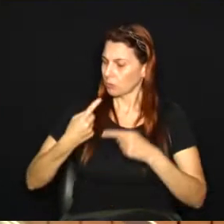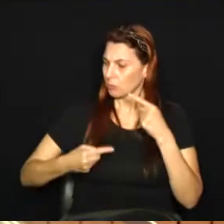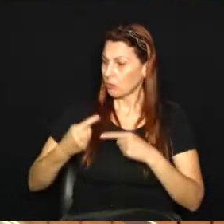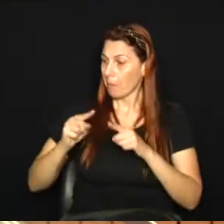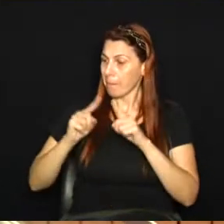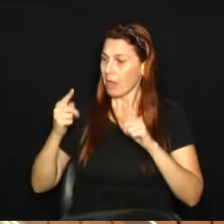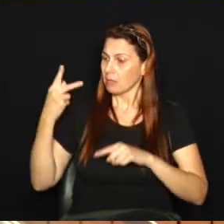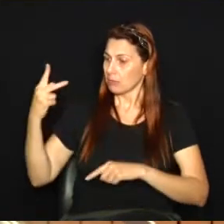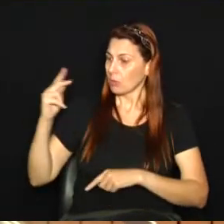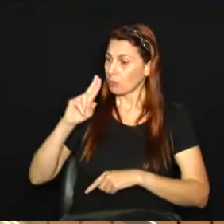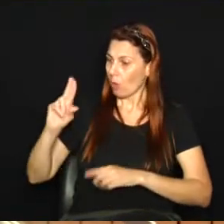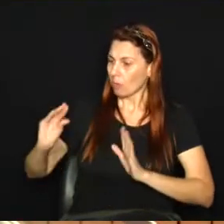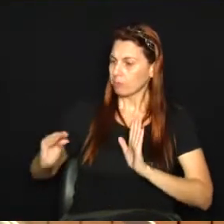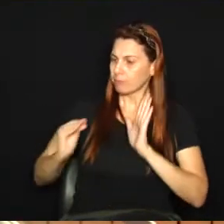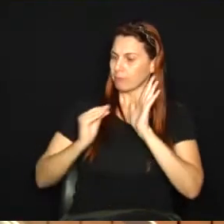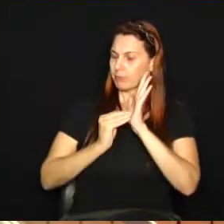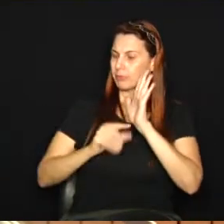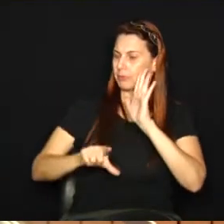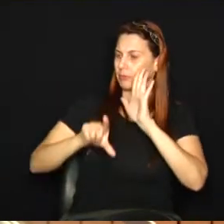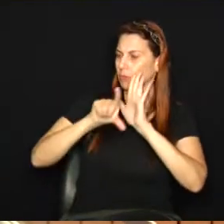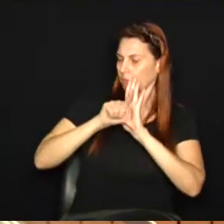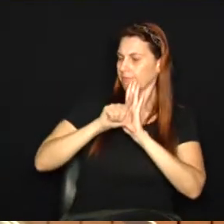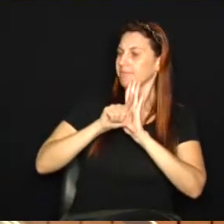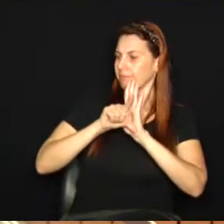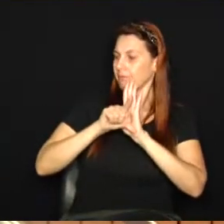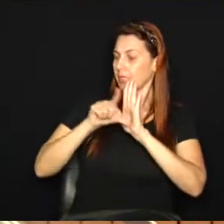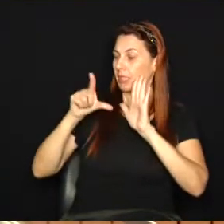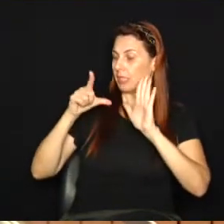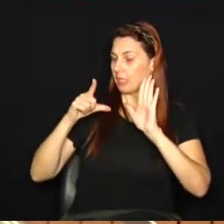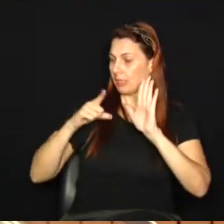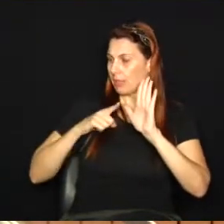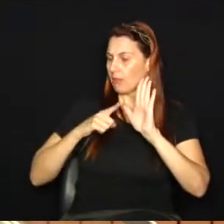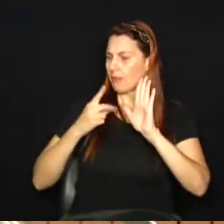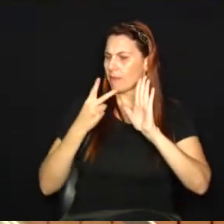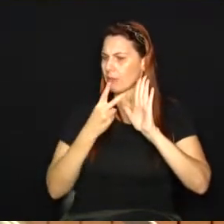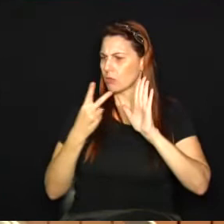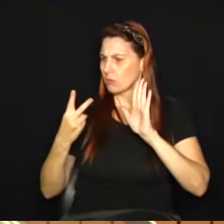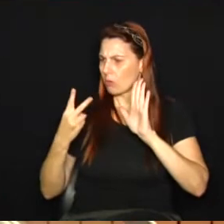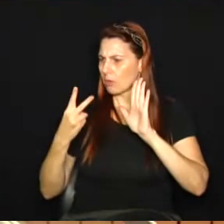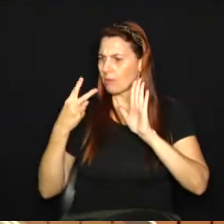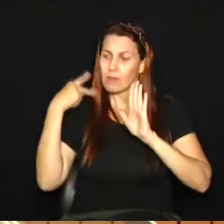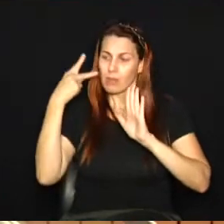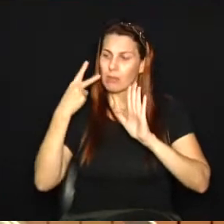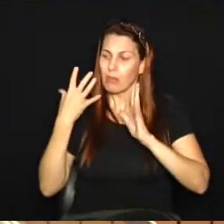nome, e é um quórum qualificado, mais de 2/3, são mais de 22 vereadores,